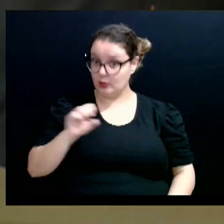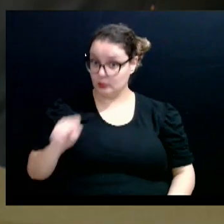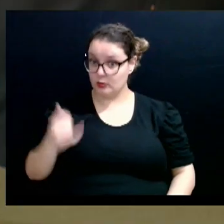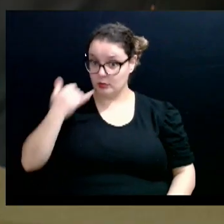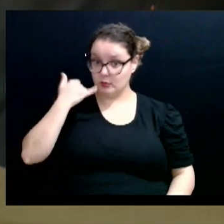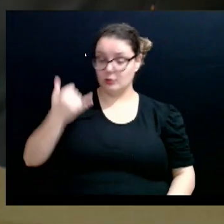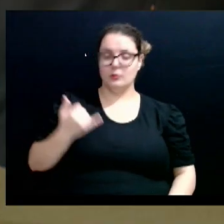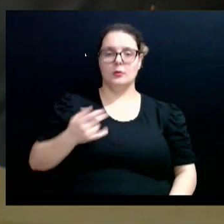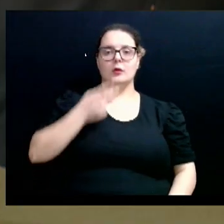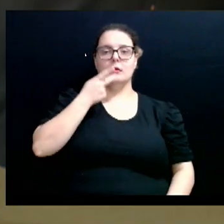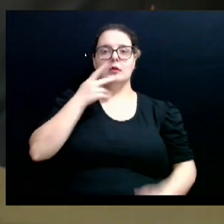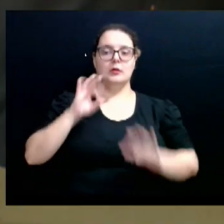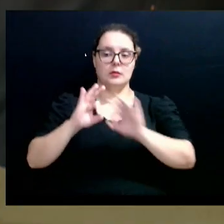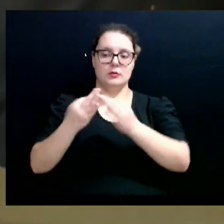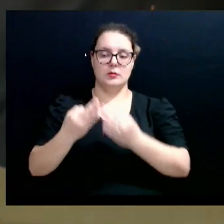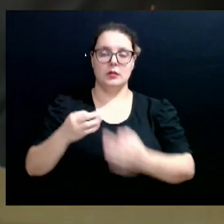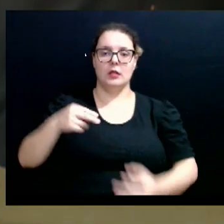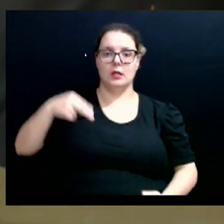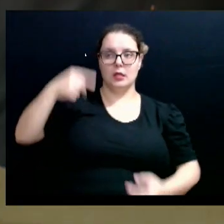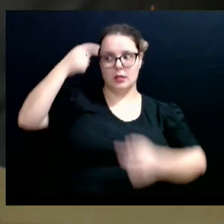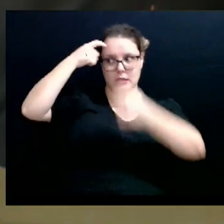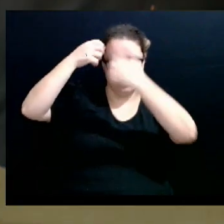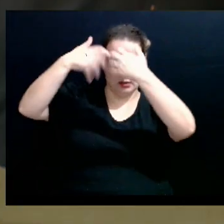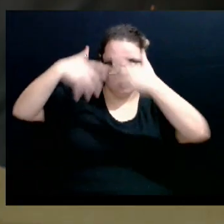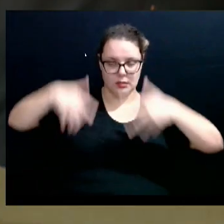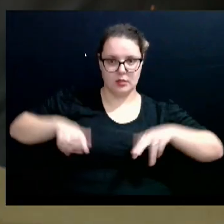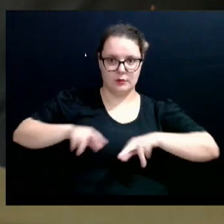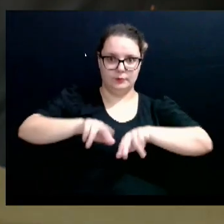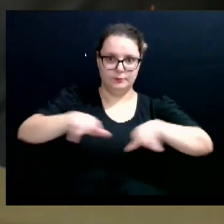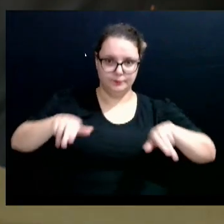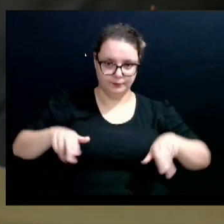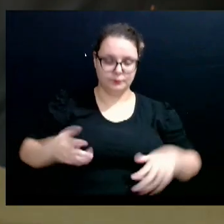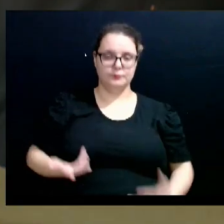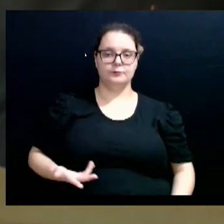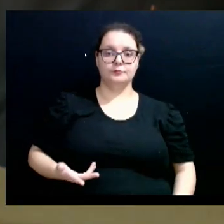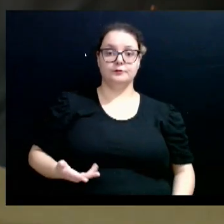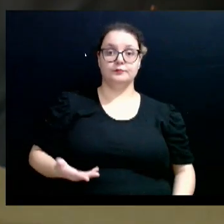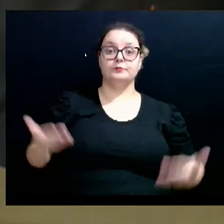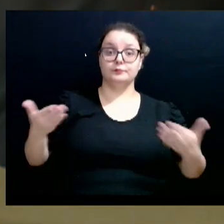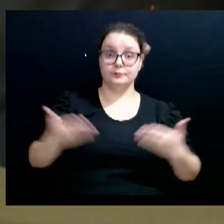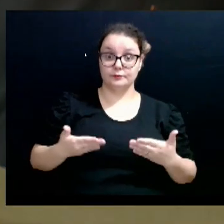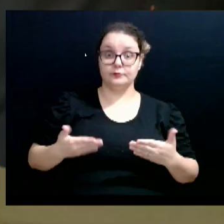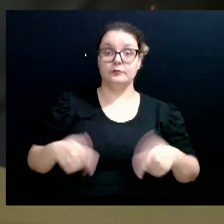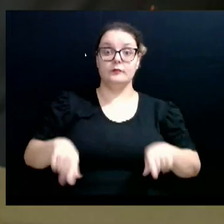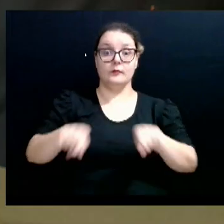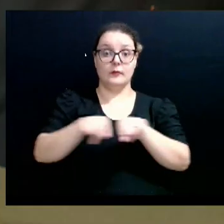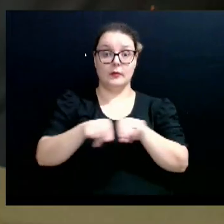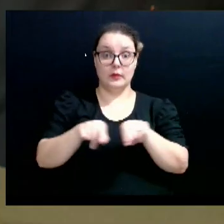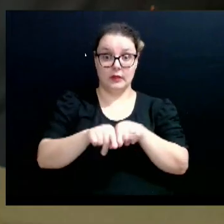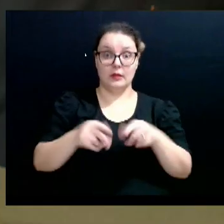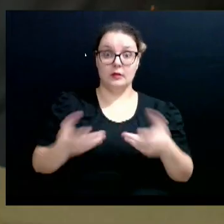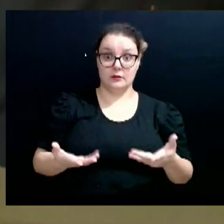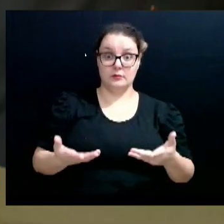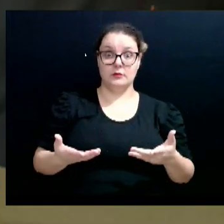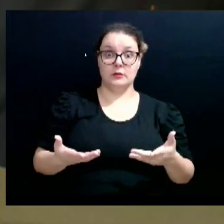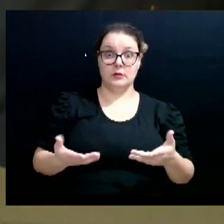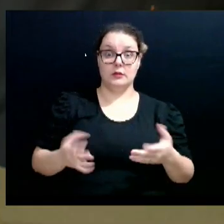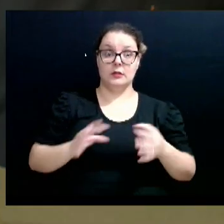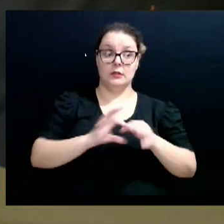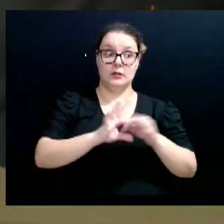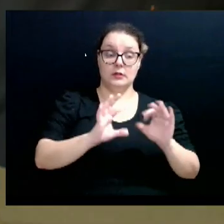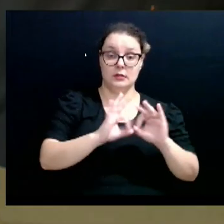neurodivergentes. Vamos passar por uma outra situação agora, que também deixa a família em